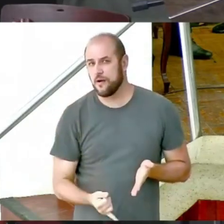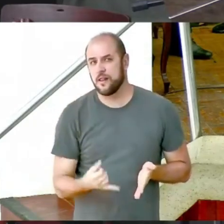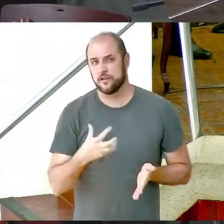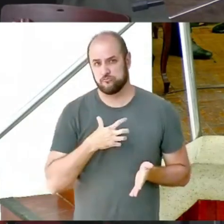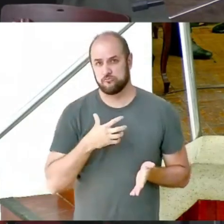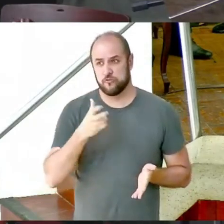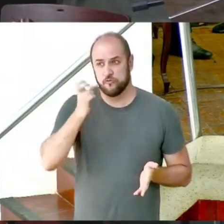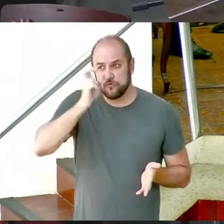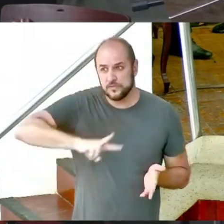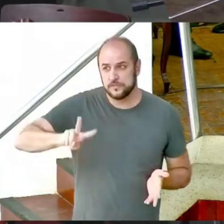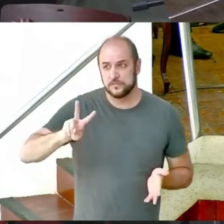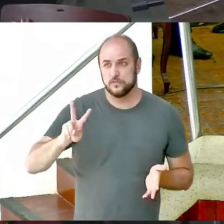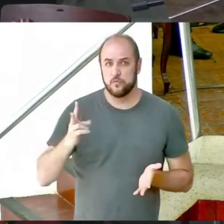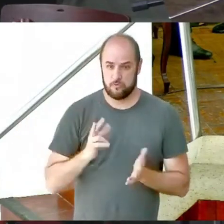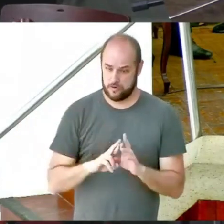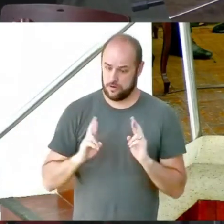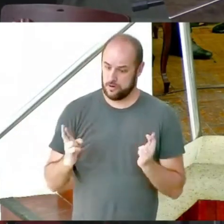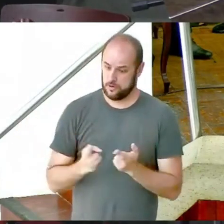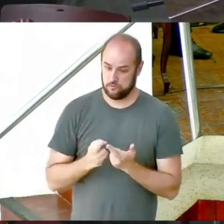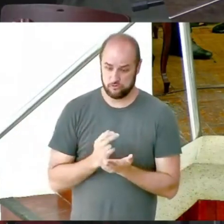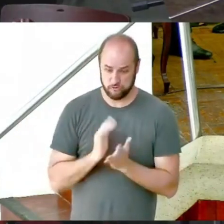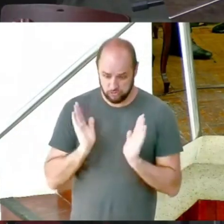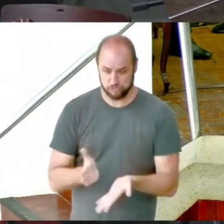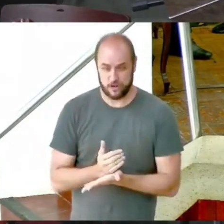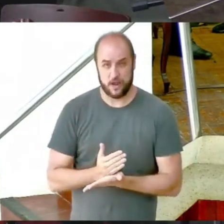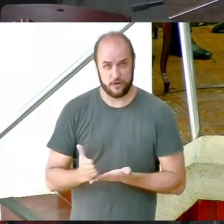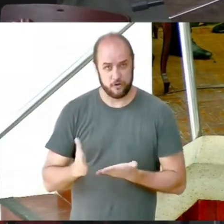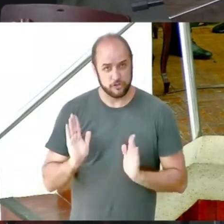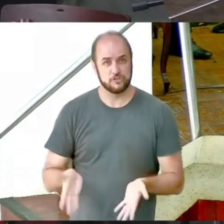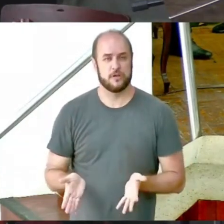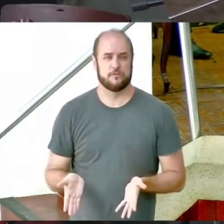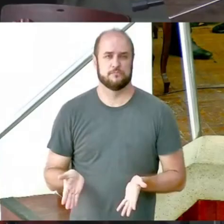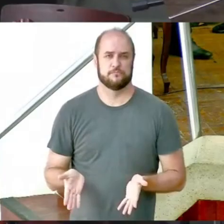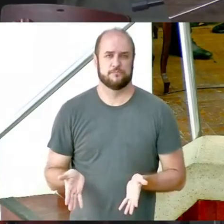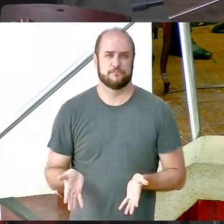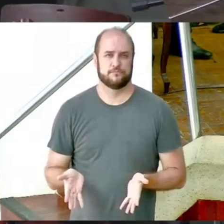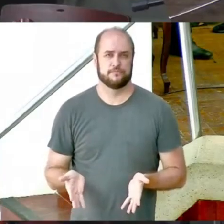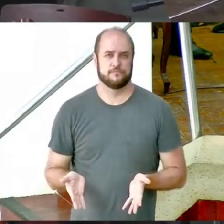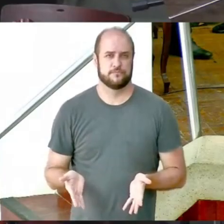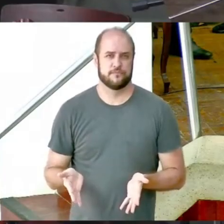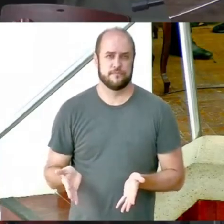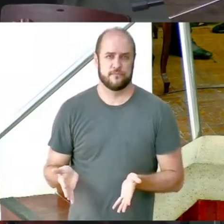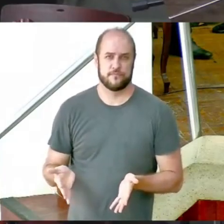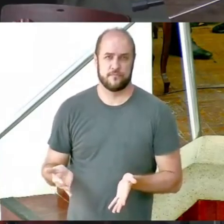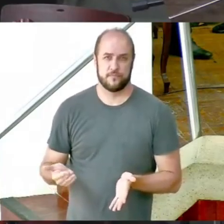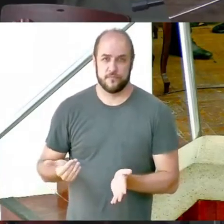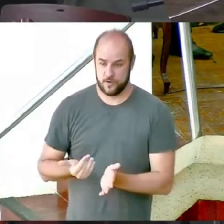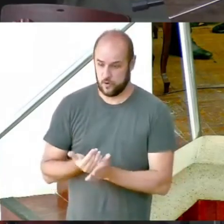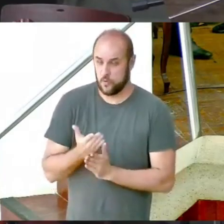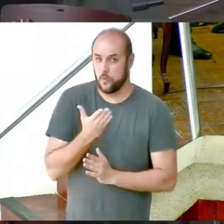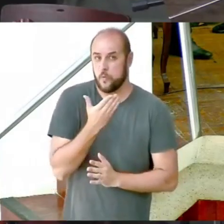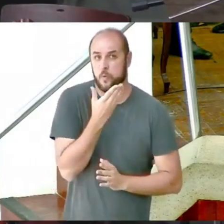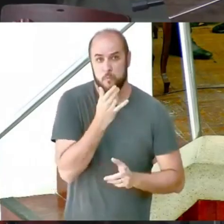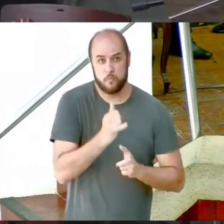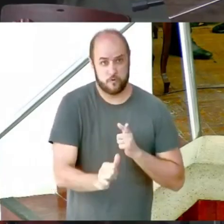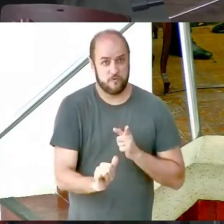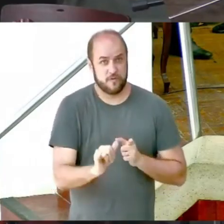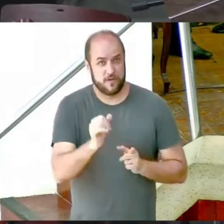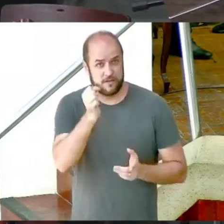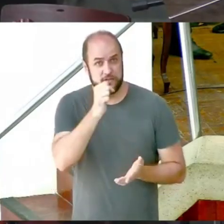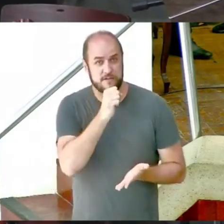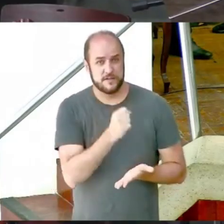reino inaugurado, que é trazido pelos profetas no Antigo Testamento,